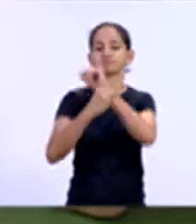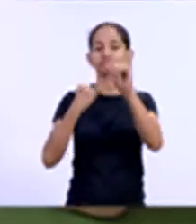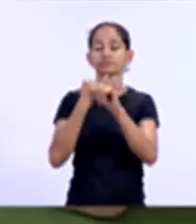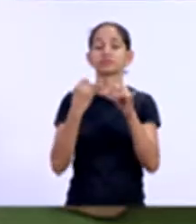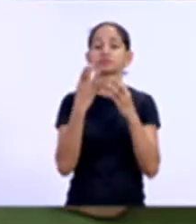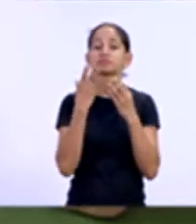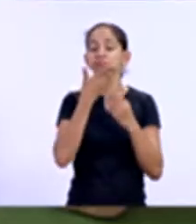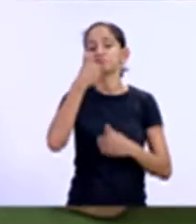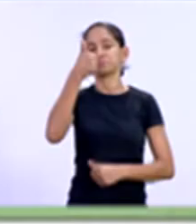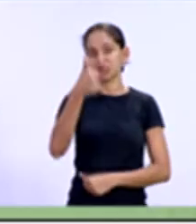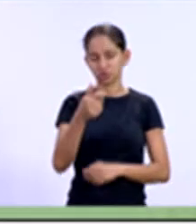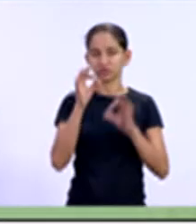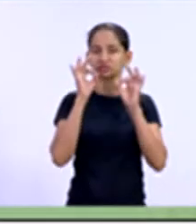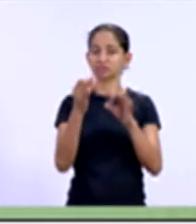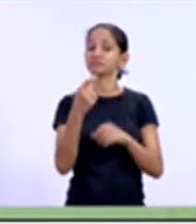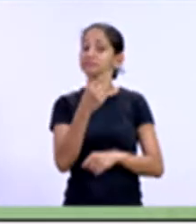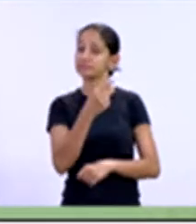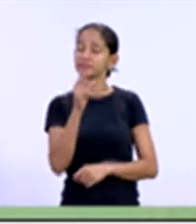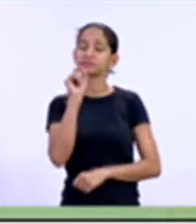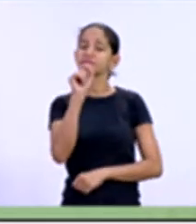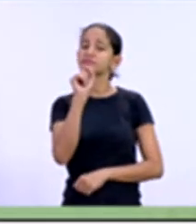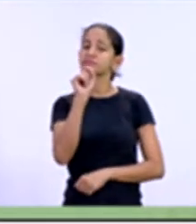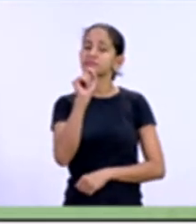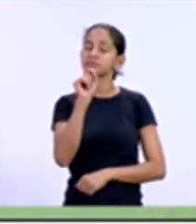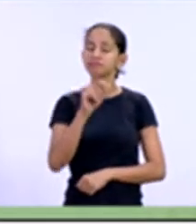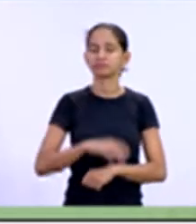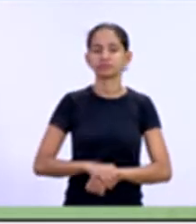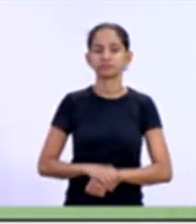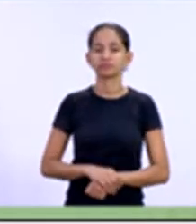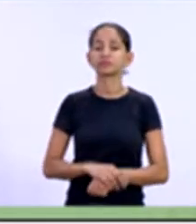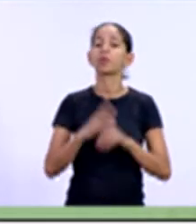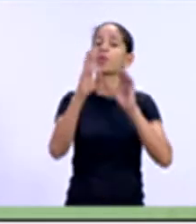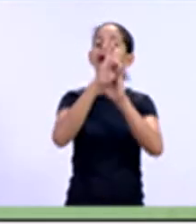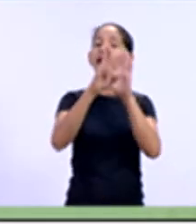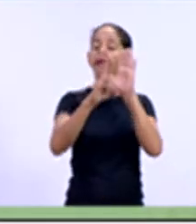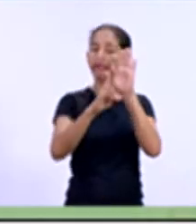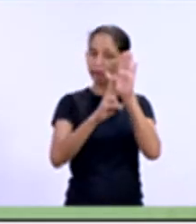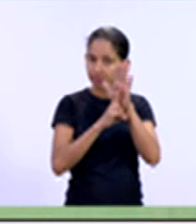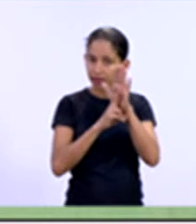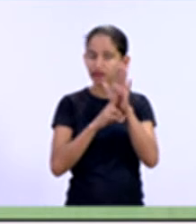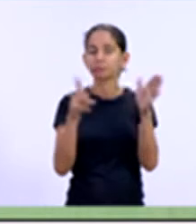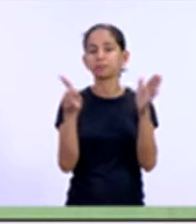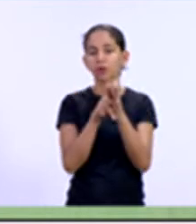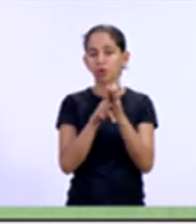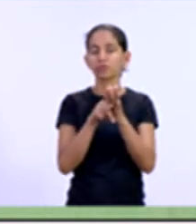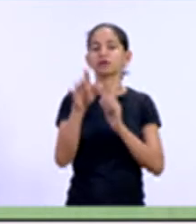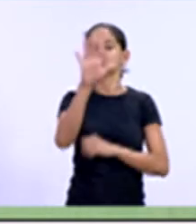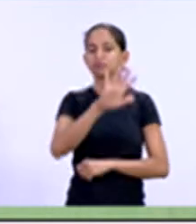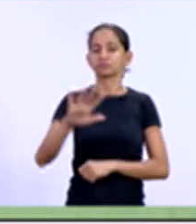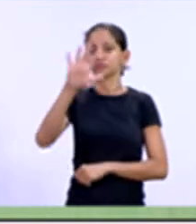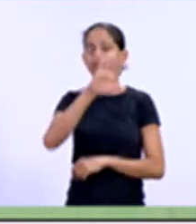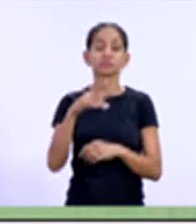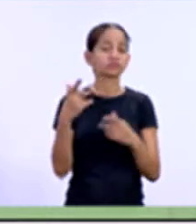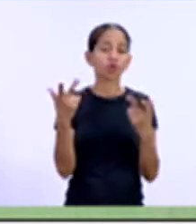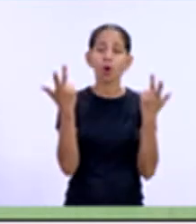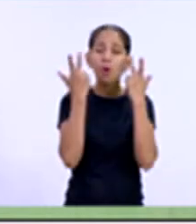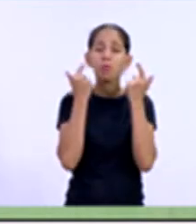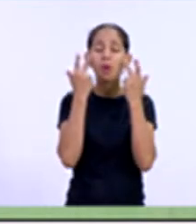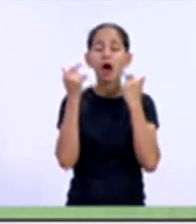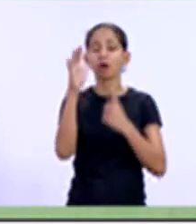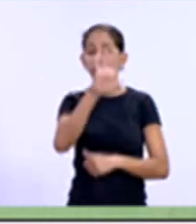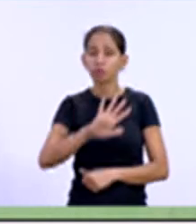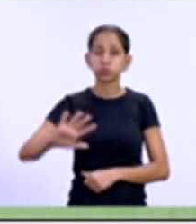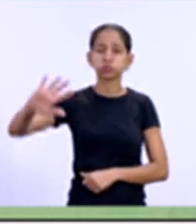Então, as netiquetas, elas são o quê? Elas são essas regras de etiqueta no meio eletrônico